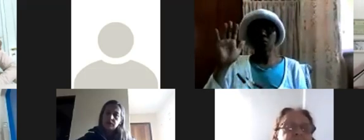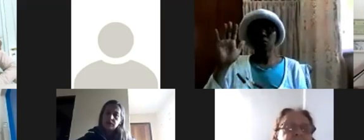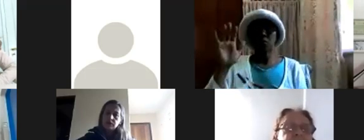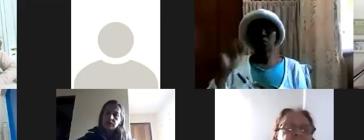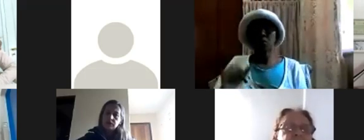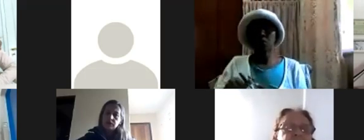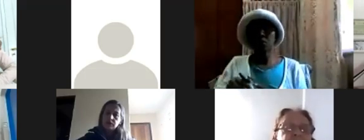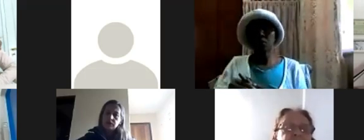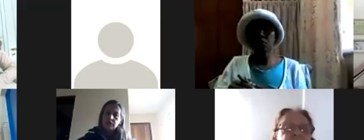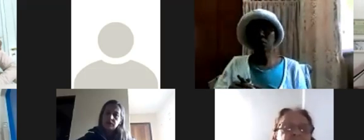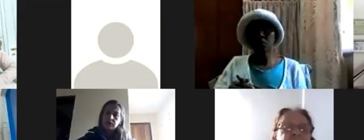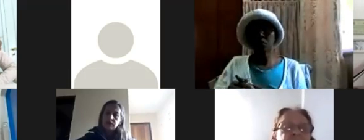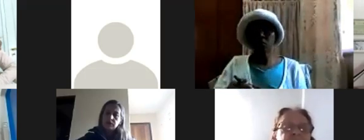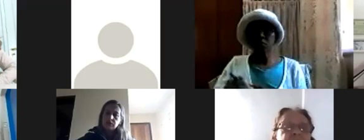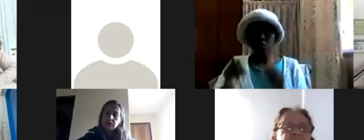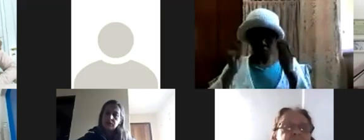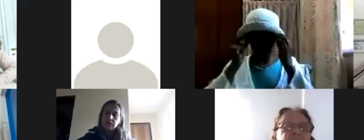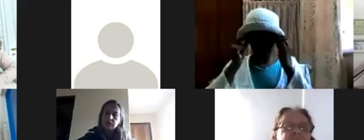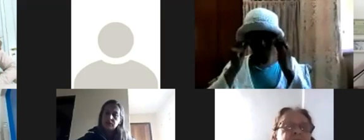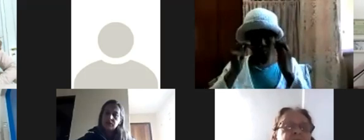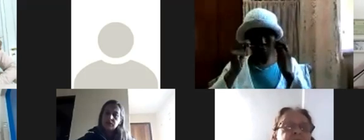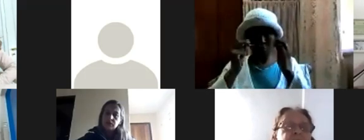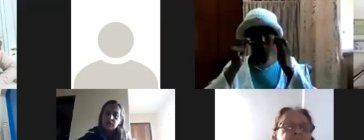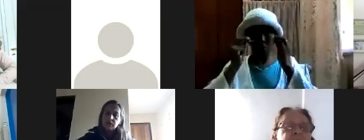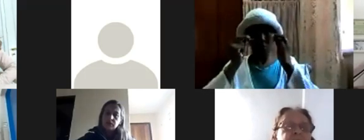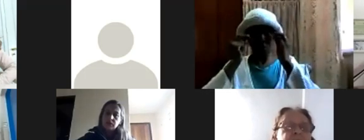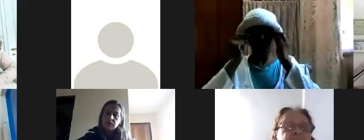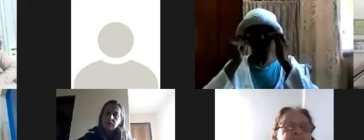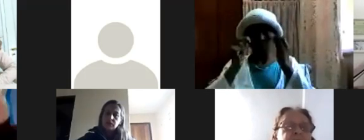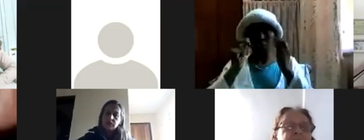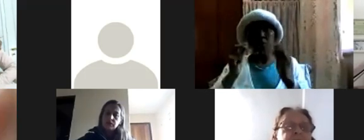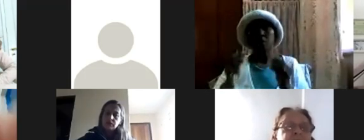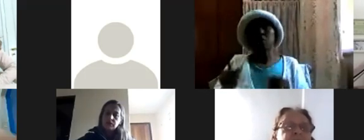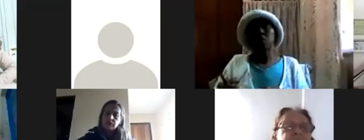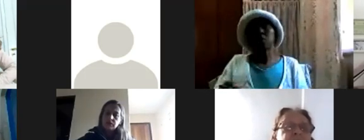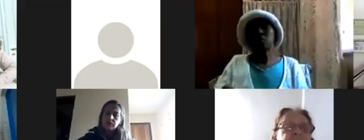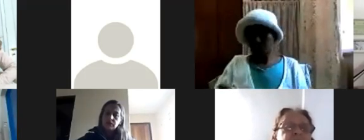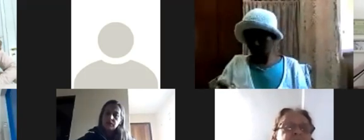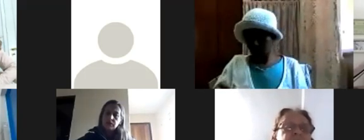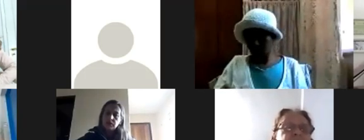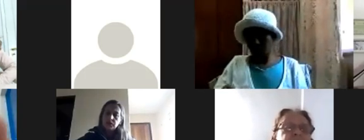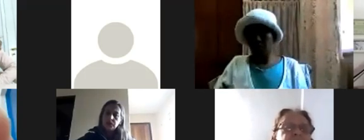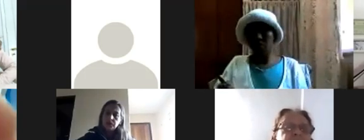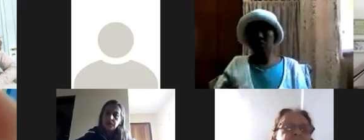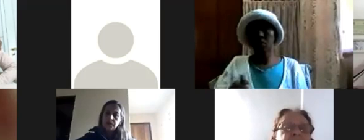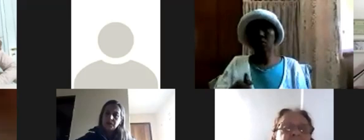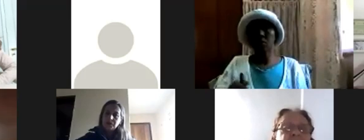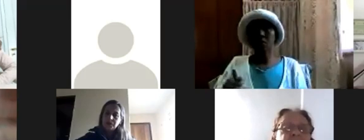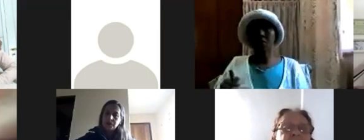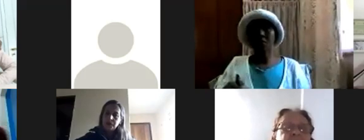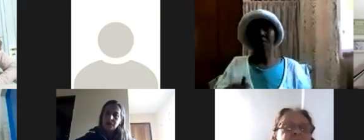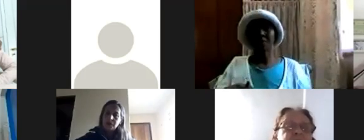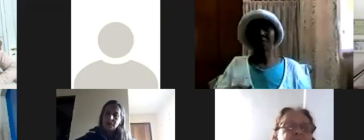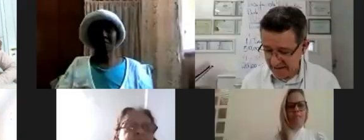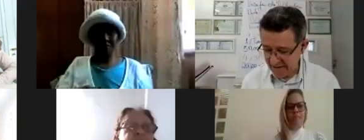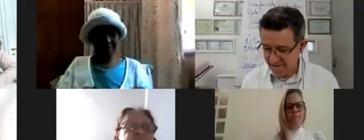um quero, eu instante tenho só, é porque eu tenho Sônia. uma urgência em pegar esse curso e começar a trabalhar. Um Então, eu instante quero só, começar já, Sônia, ver se me instante